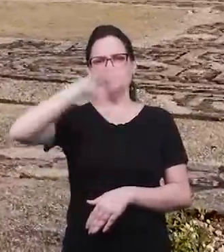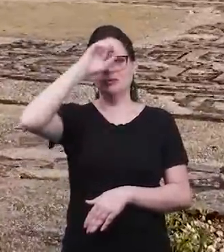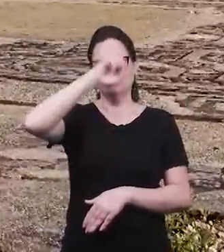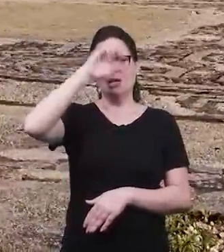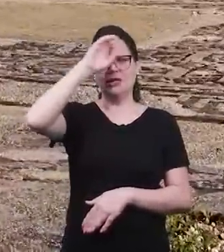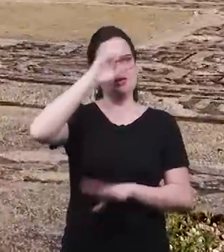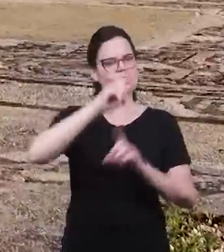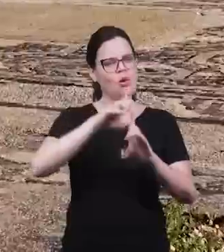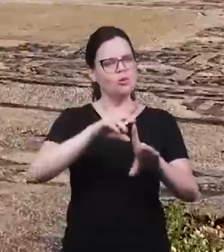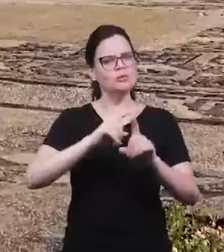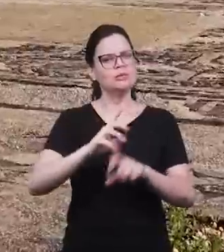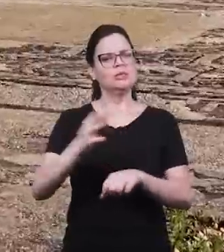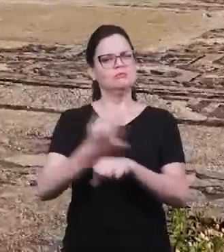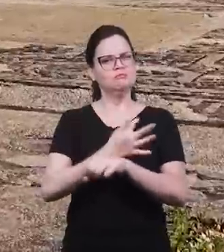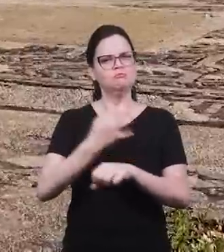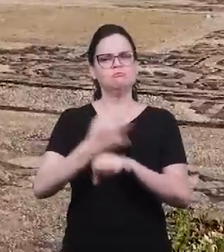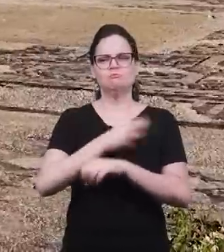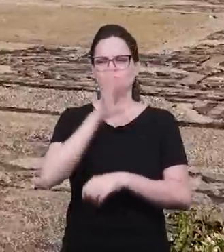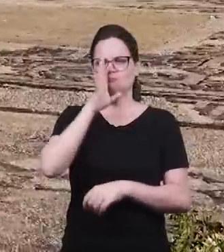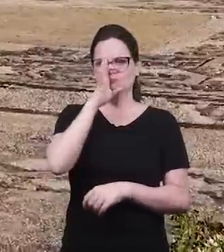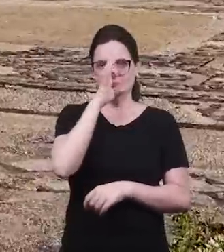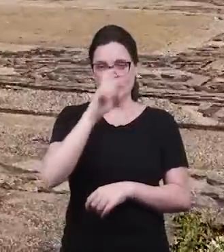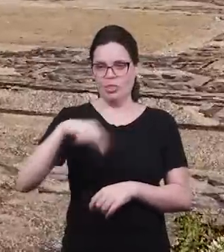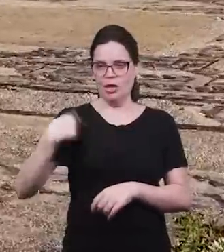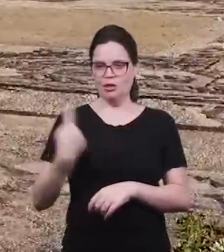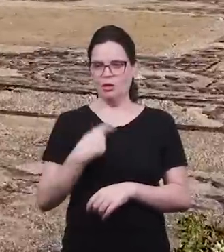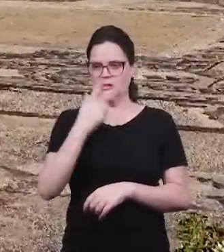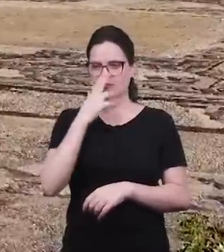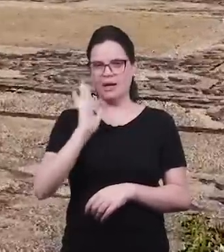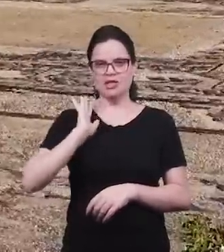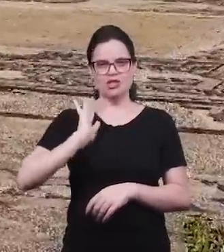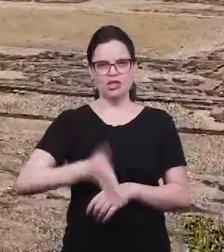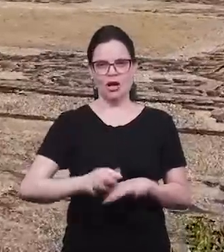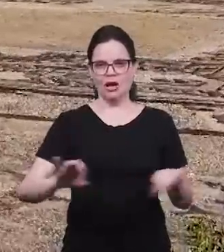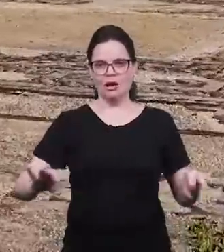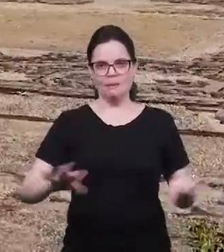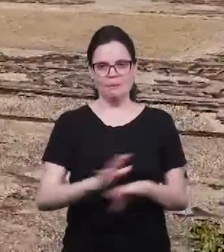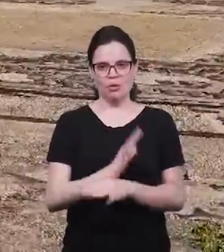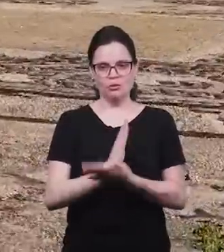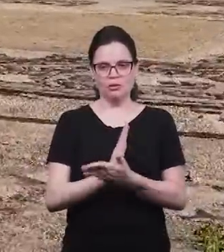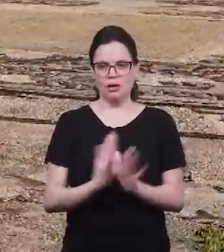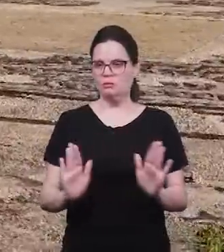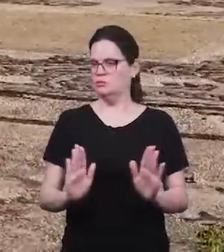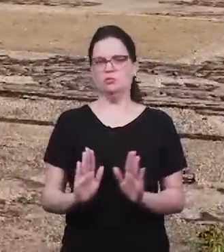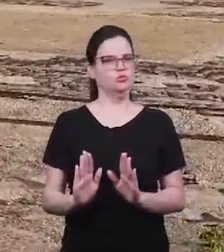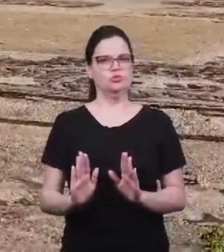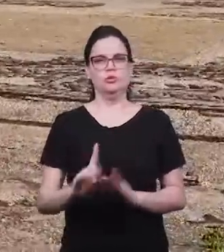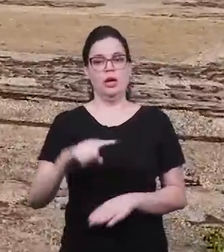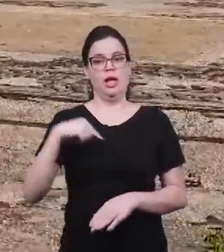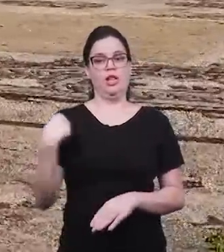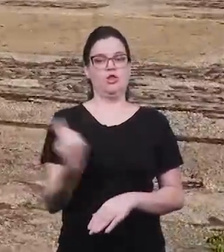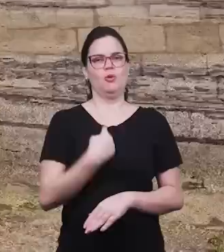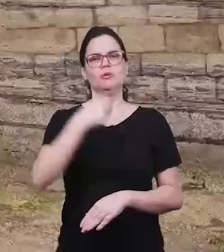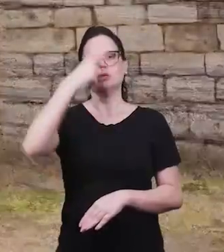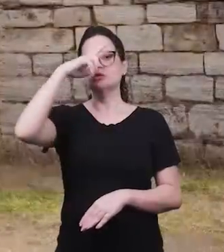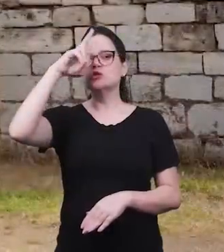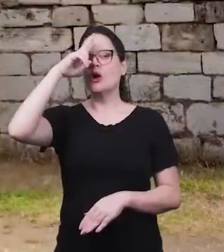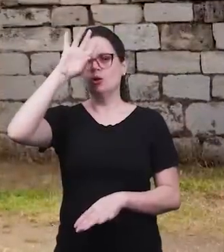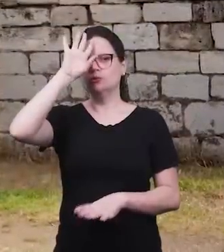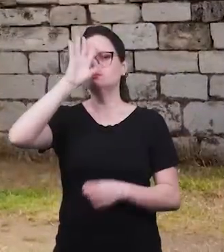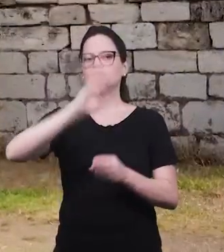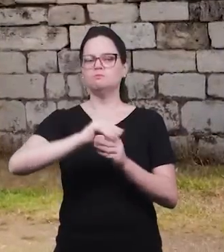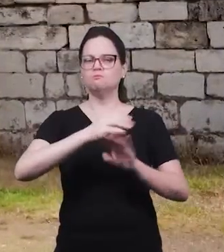Que para nós não está distante. É o nosso passado, é a nossa história e nós nos valemos